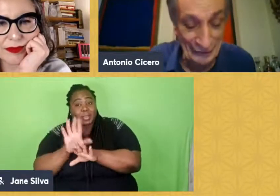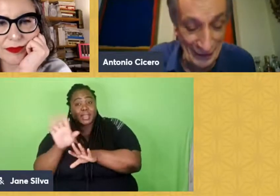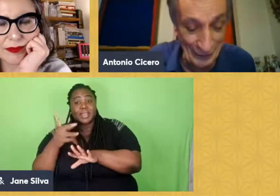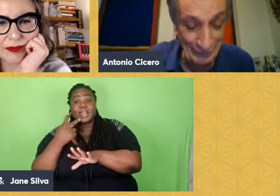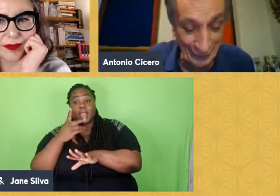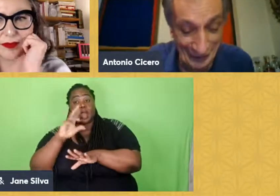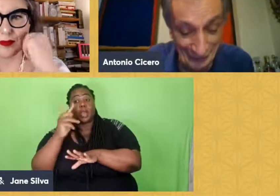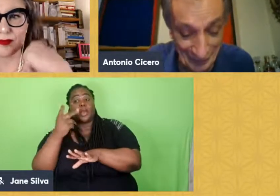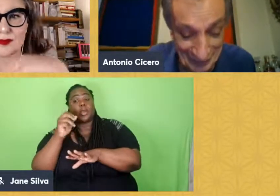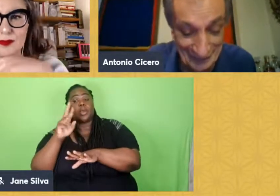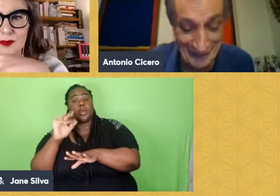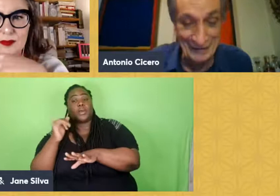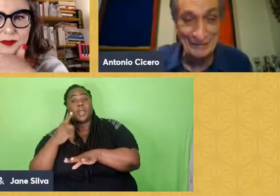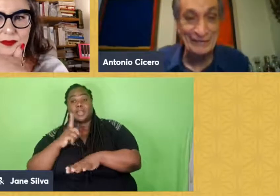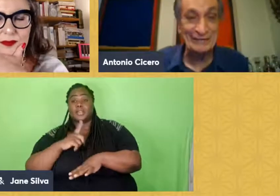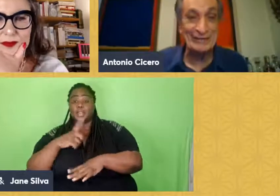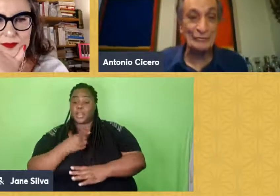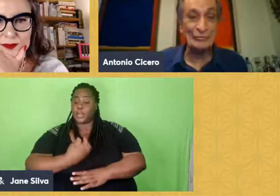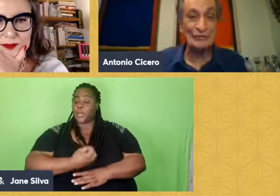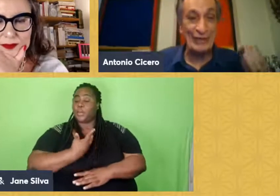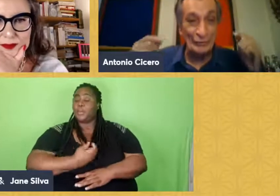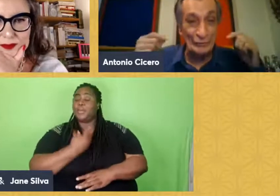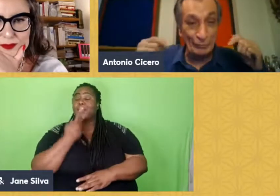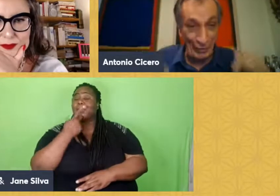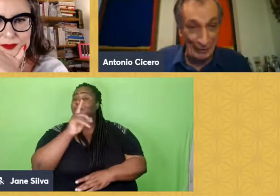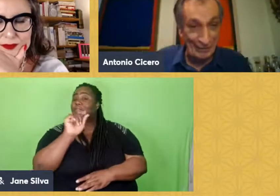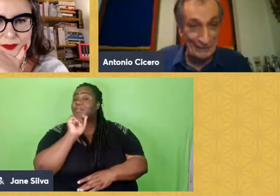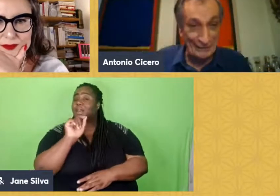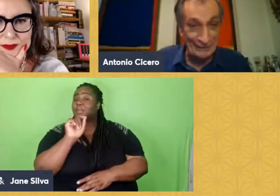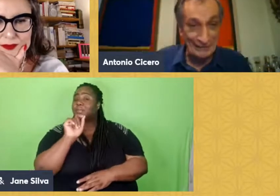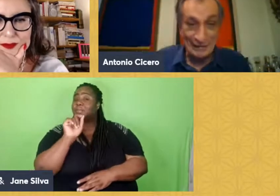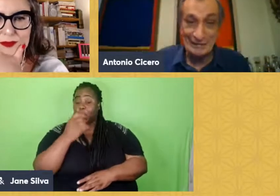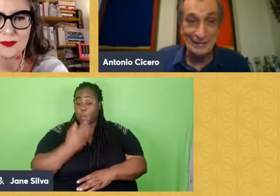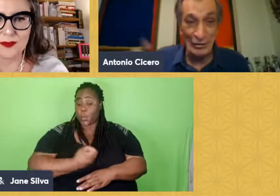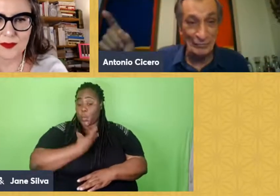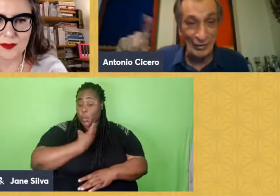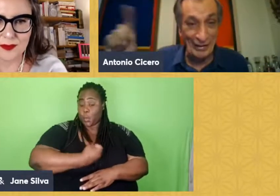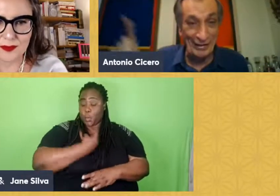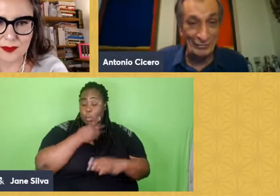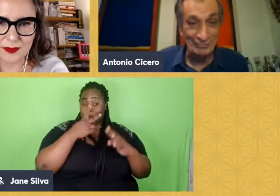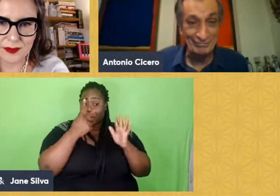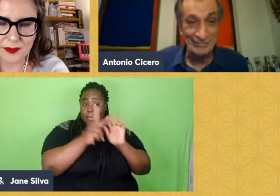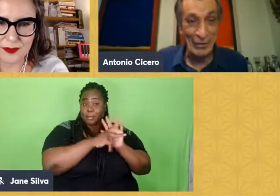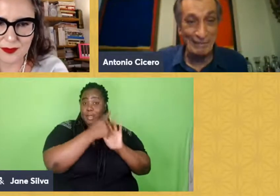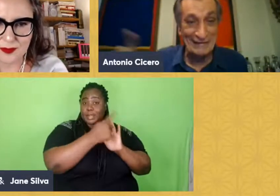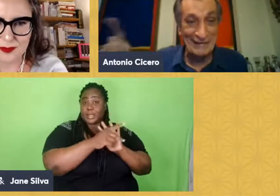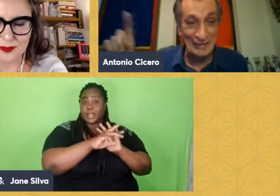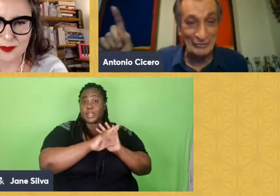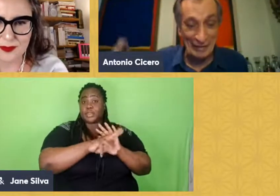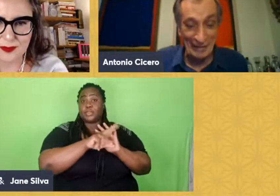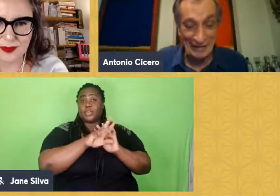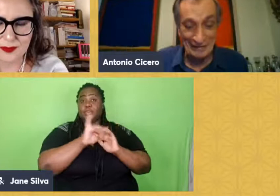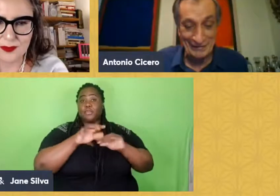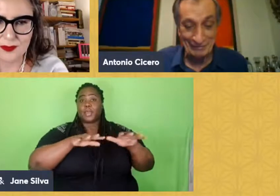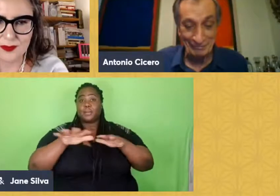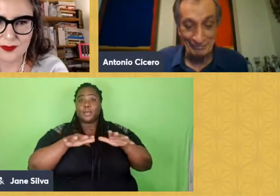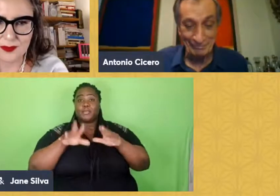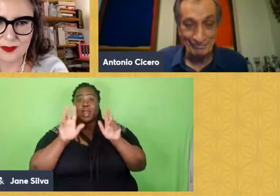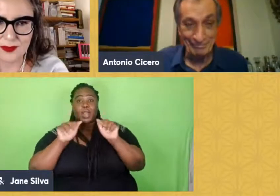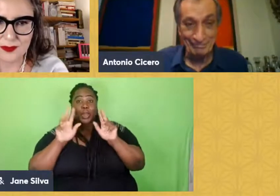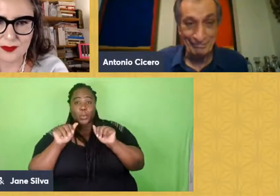Horácio tem um poema em que ele diz que os seus poemas não morrerão, não passarão